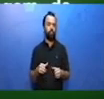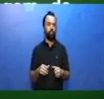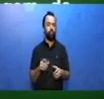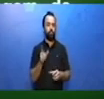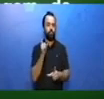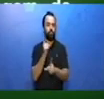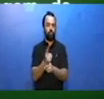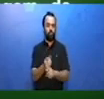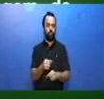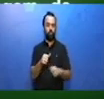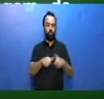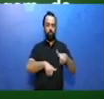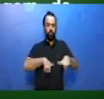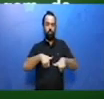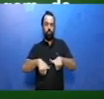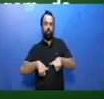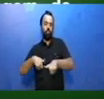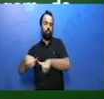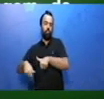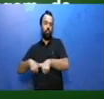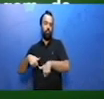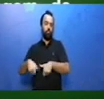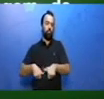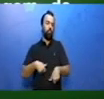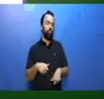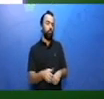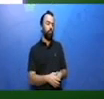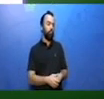que acontecem na paisagem de um bairro.